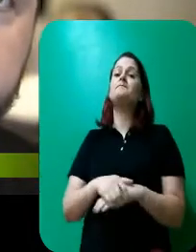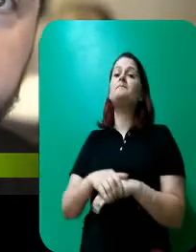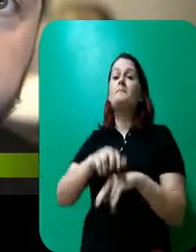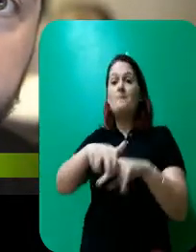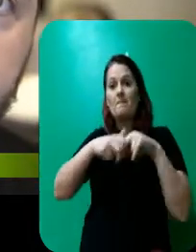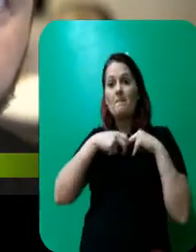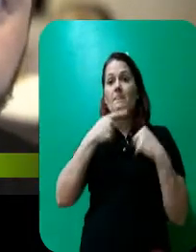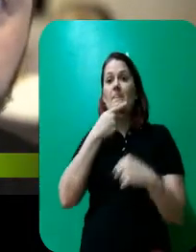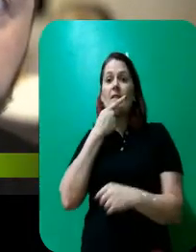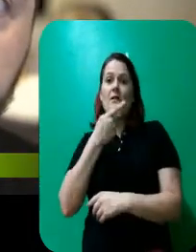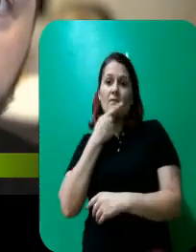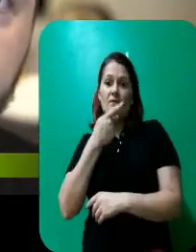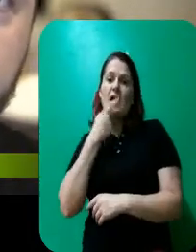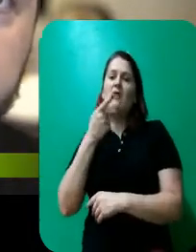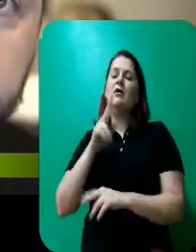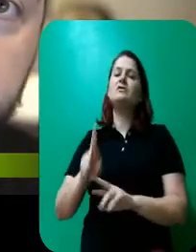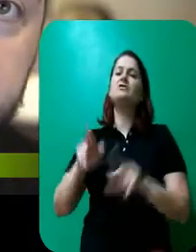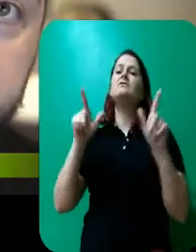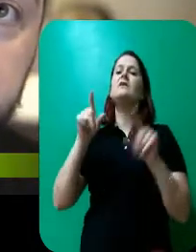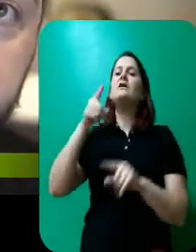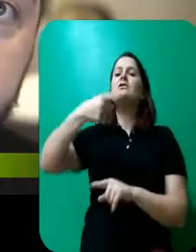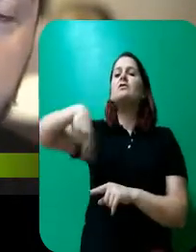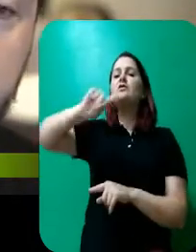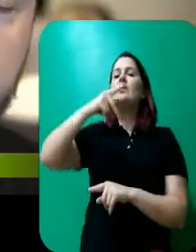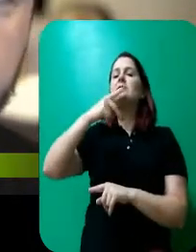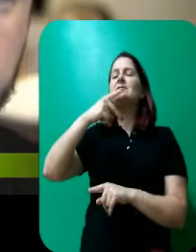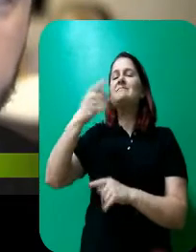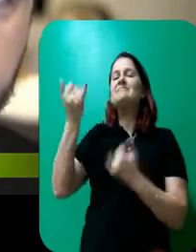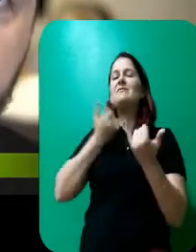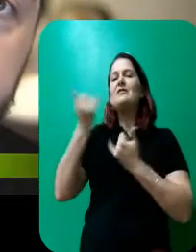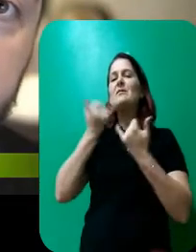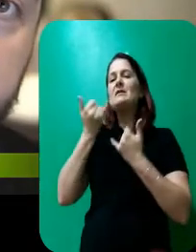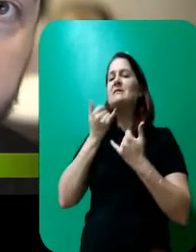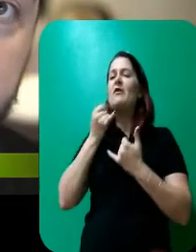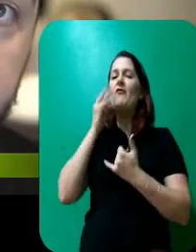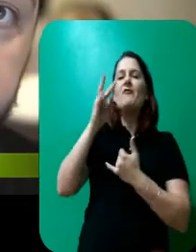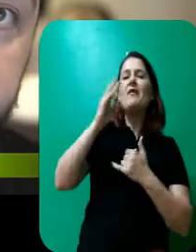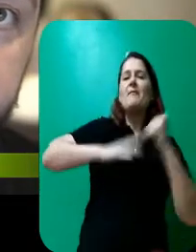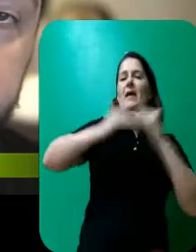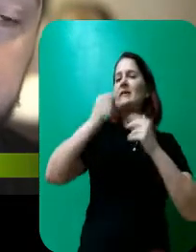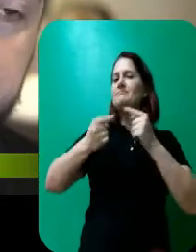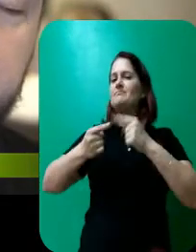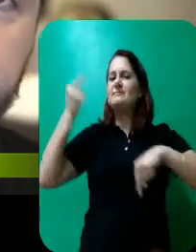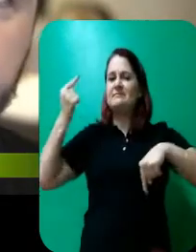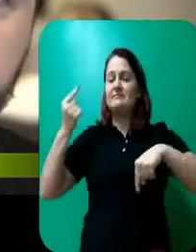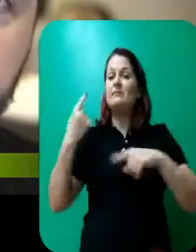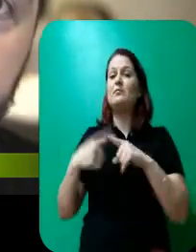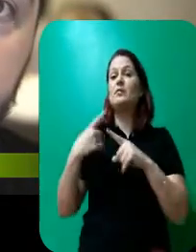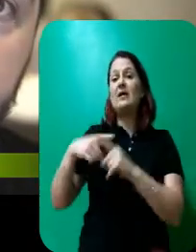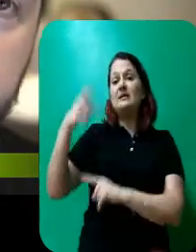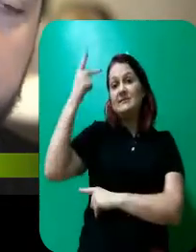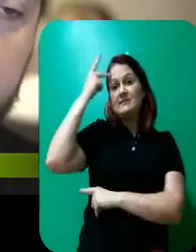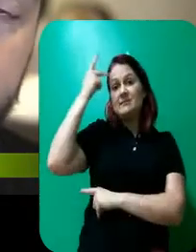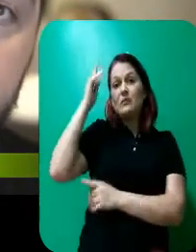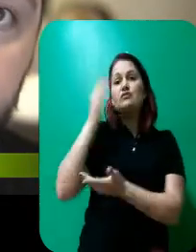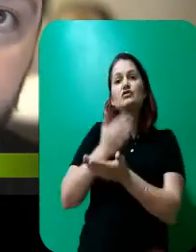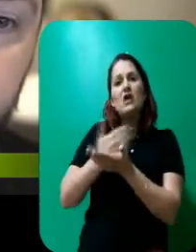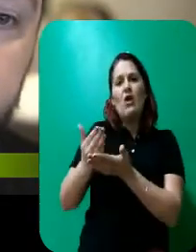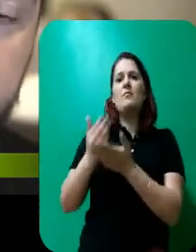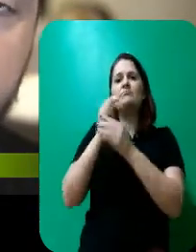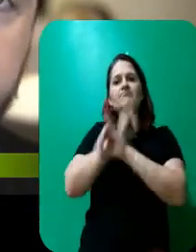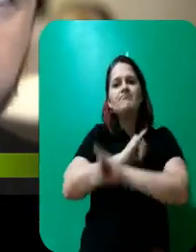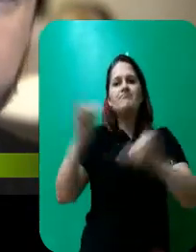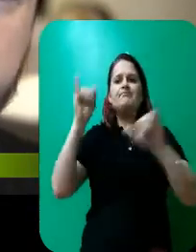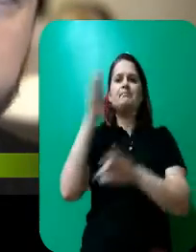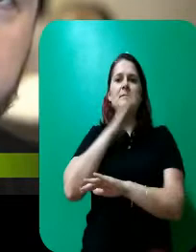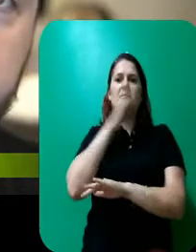que é dito e o que é feito, eu quero falar justamente disso. São Paulo já decretou estado de emergência. Rio de Janeiro também parou várias